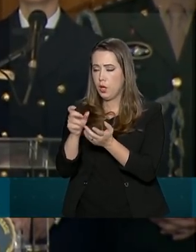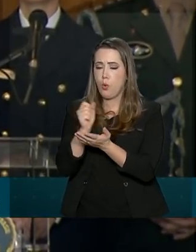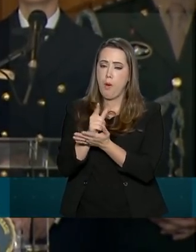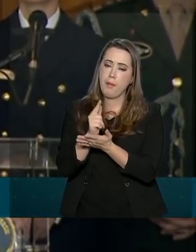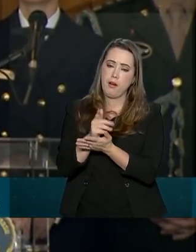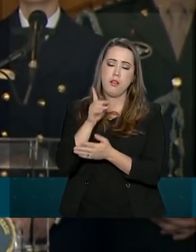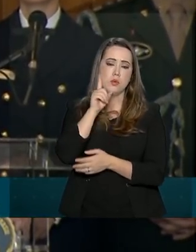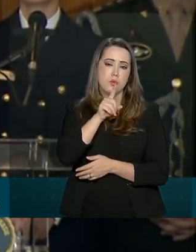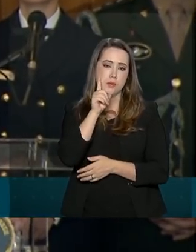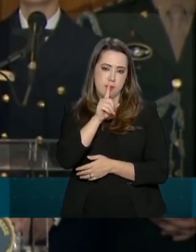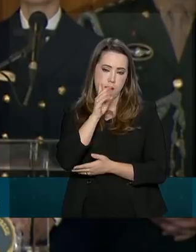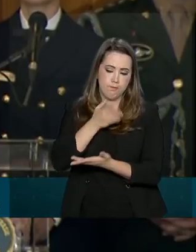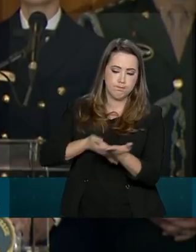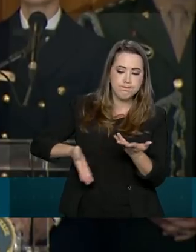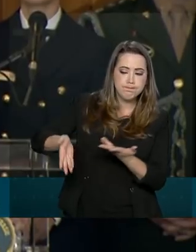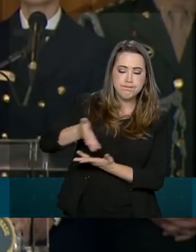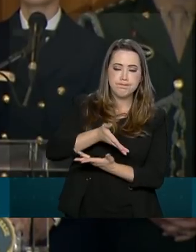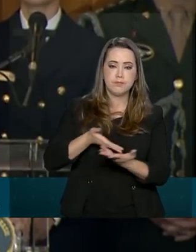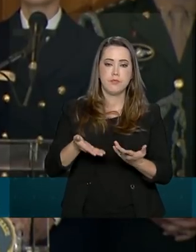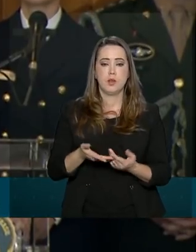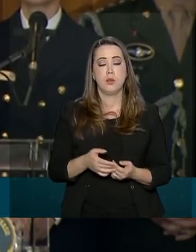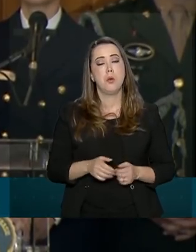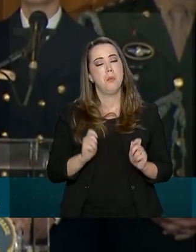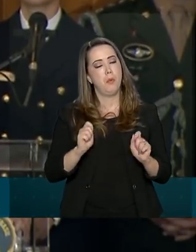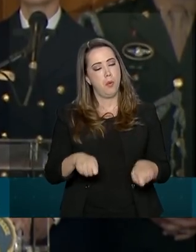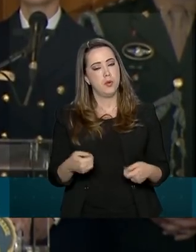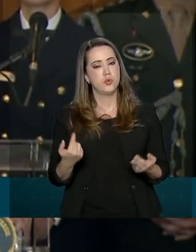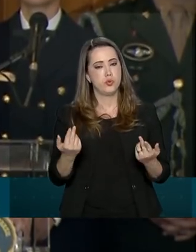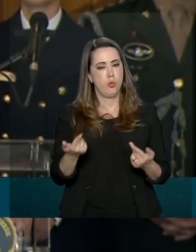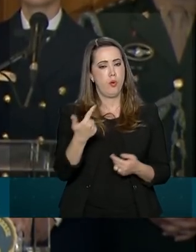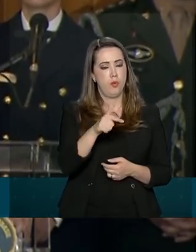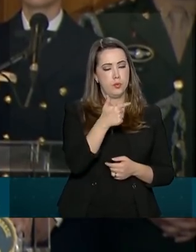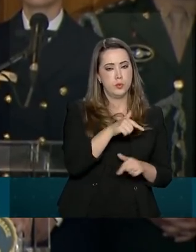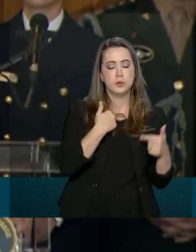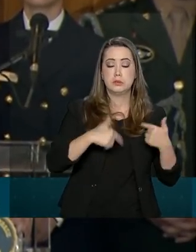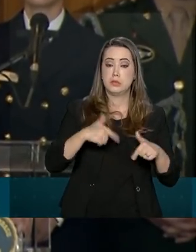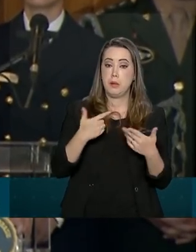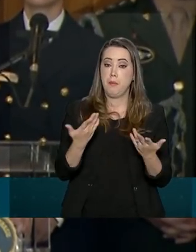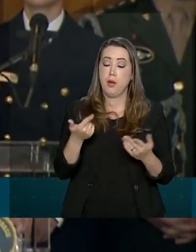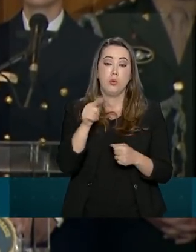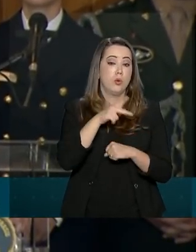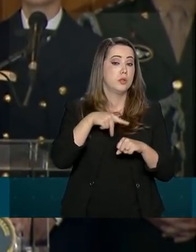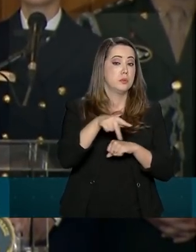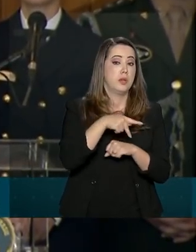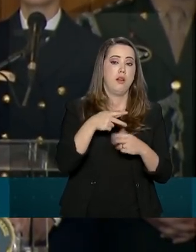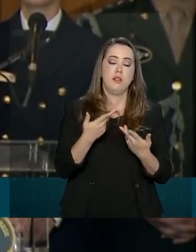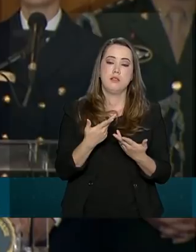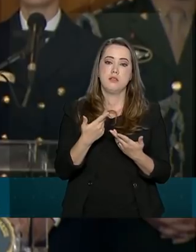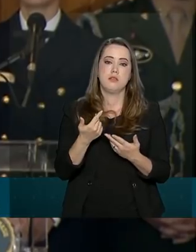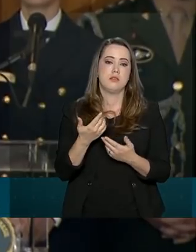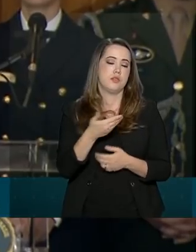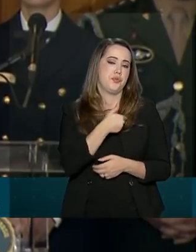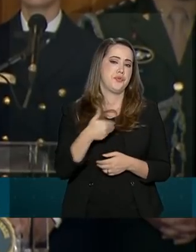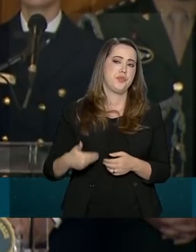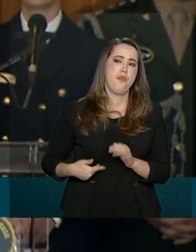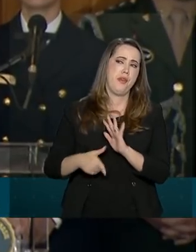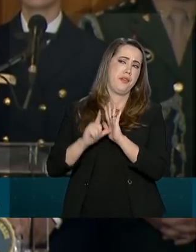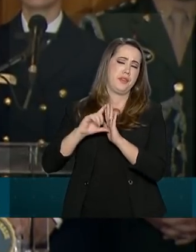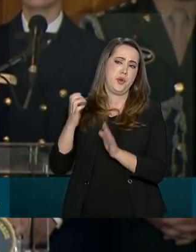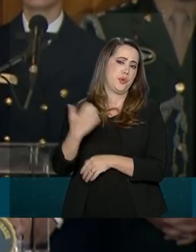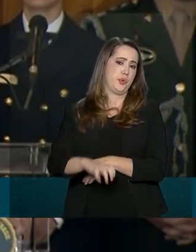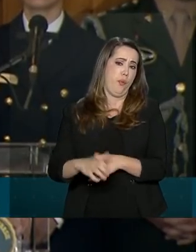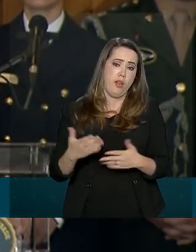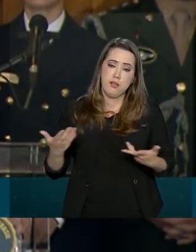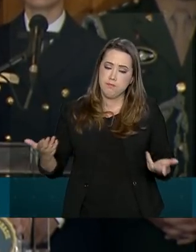outrora esquecidos ou ignorados por governos anteriores. Tivemos